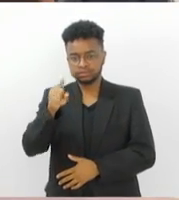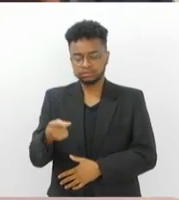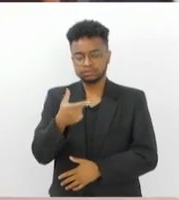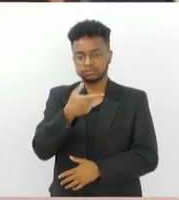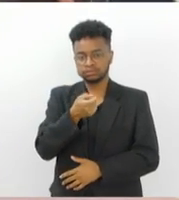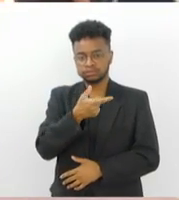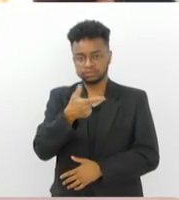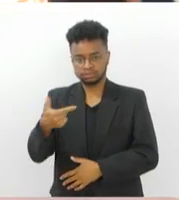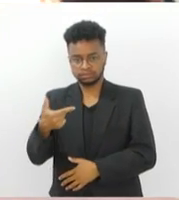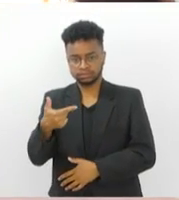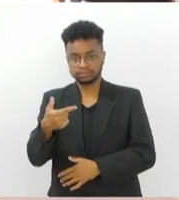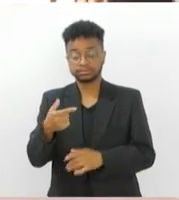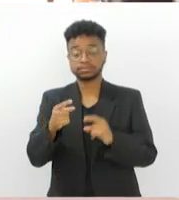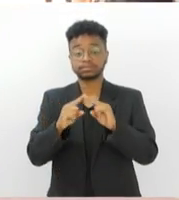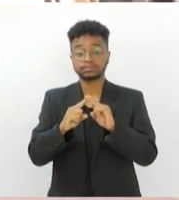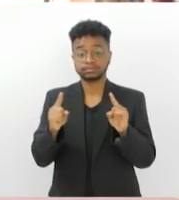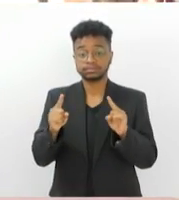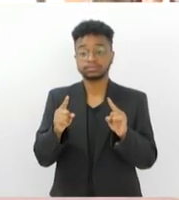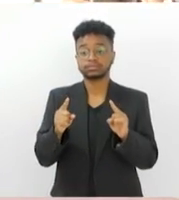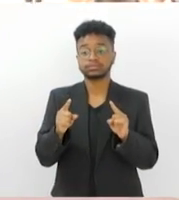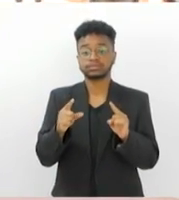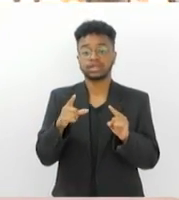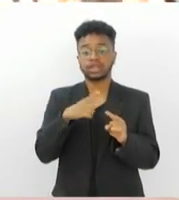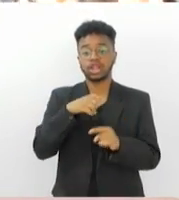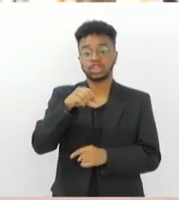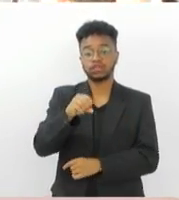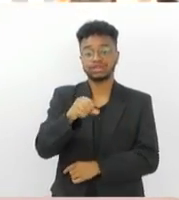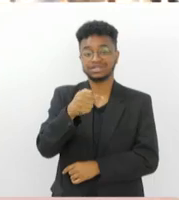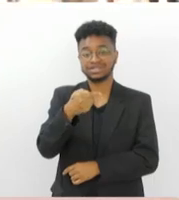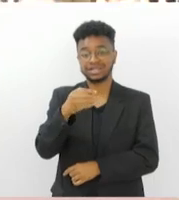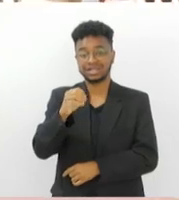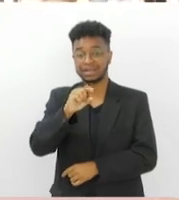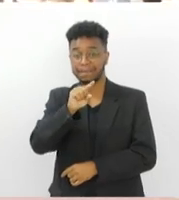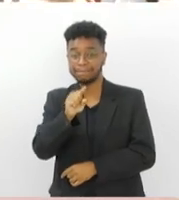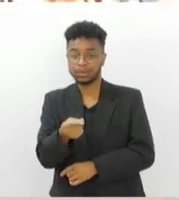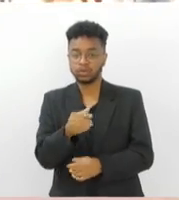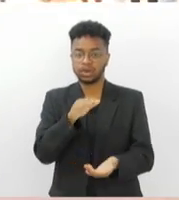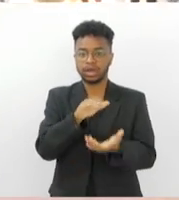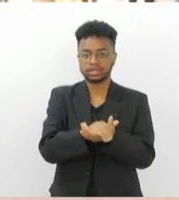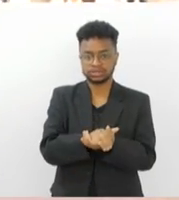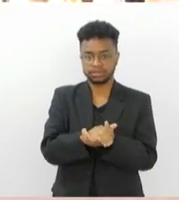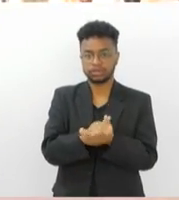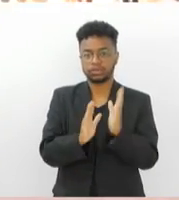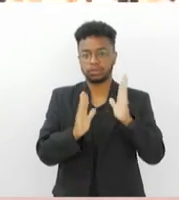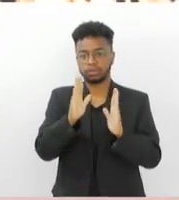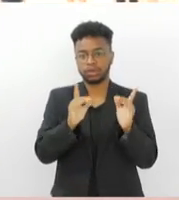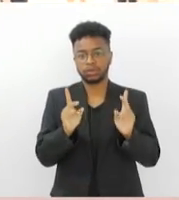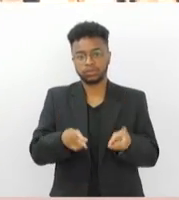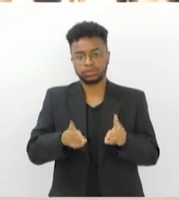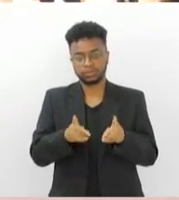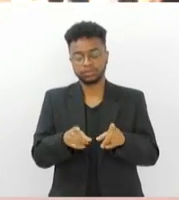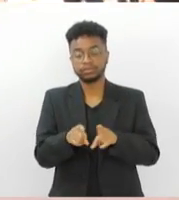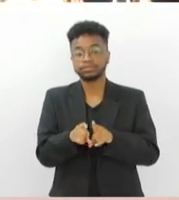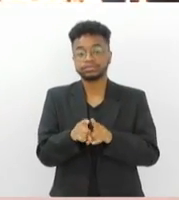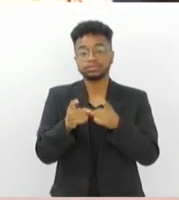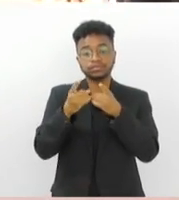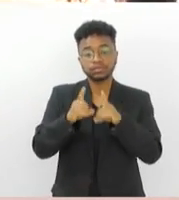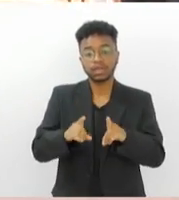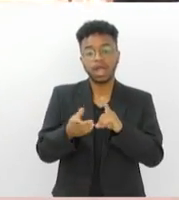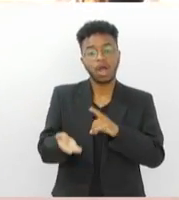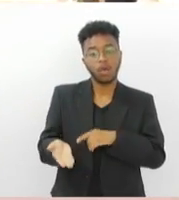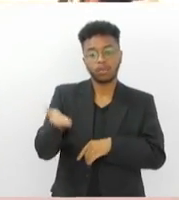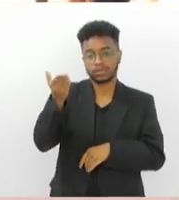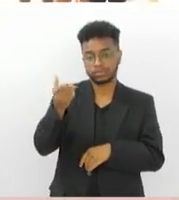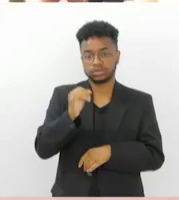2022 enquanto foram registrados aí 970.000 casamentos no mesmo período o número de divórcios Teve um aumento em